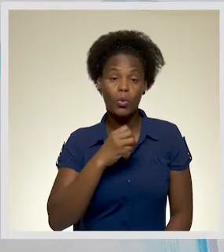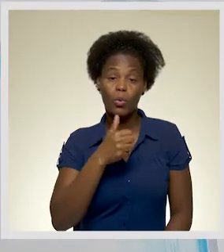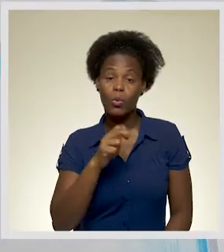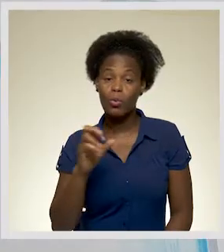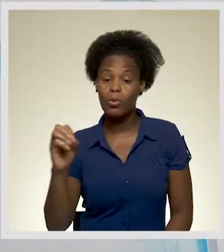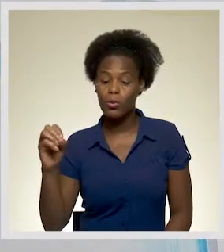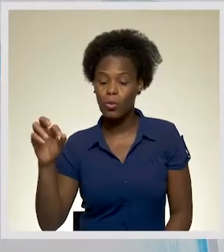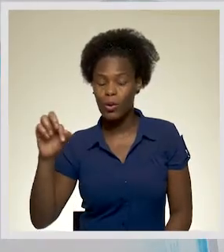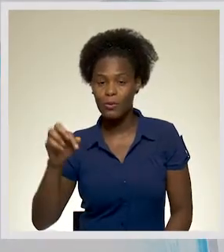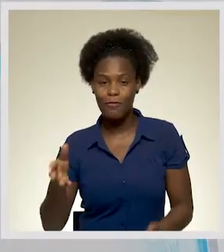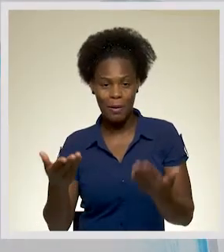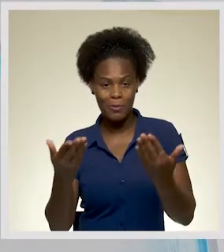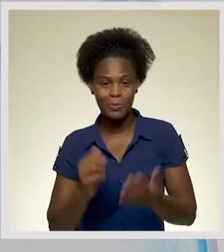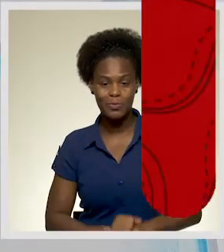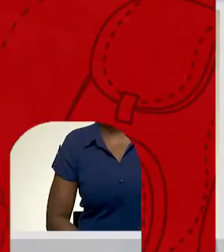meninos.